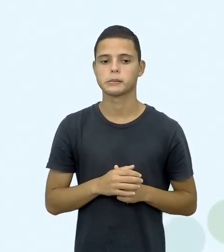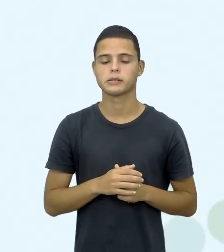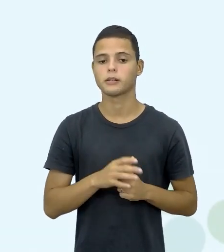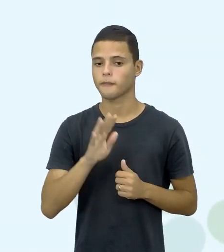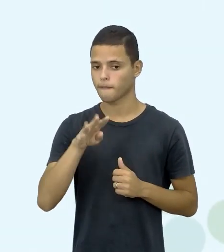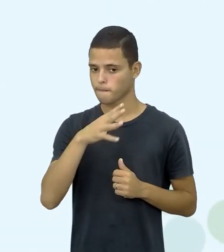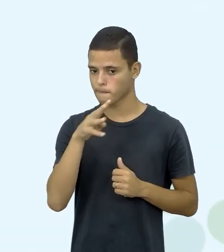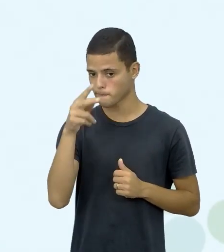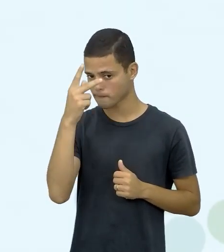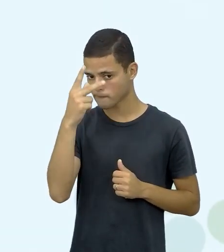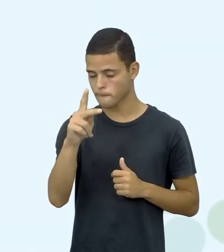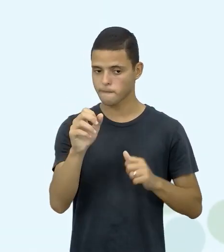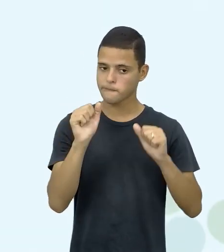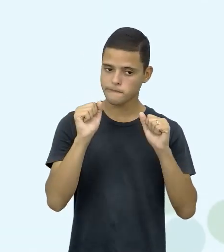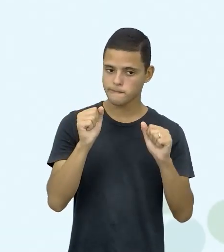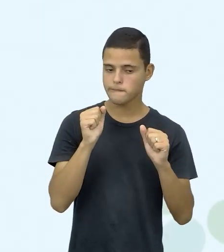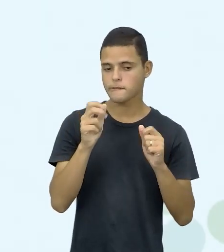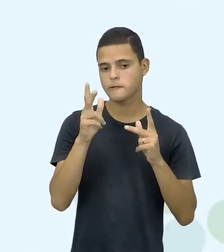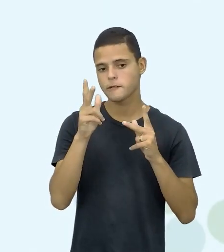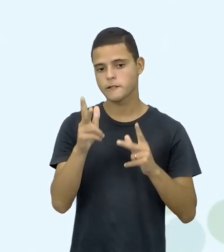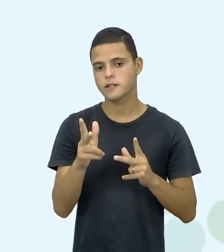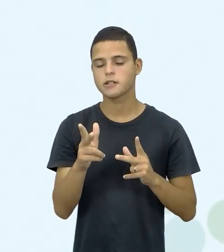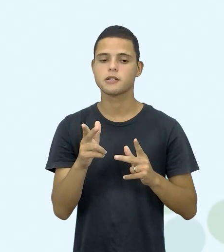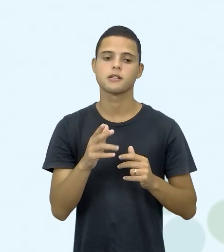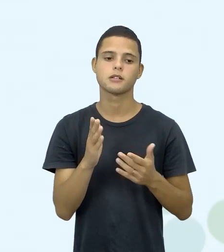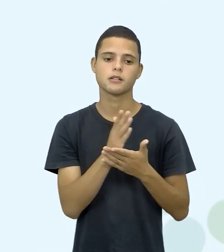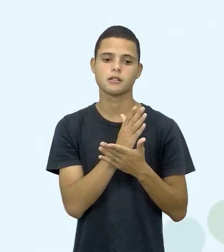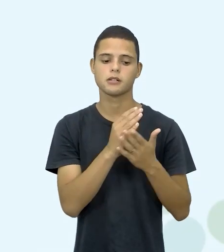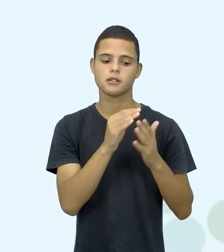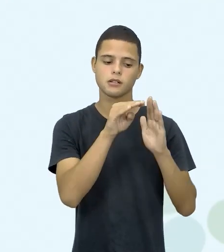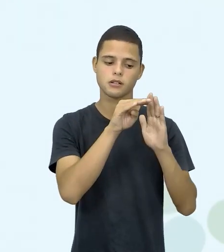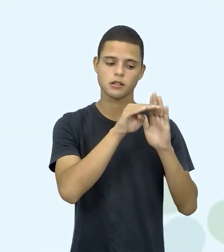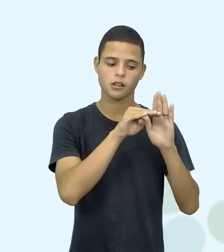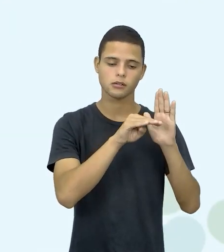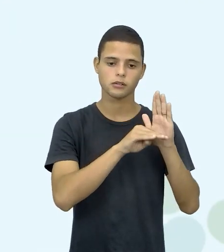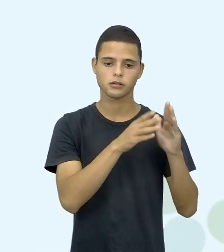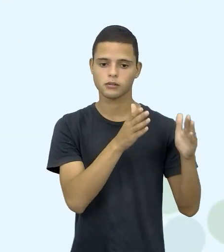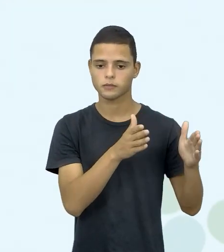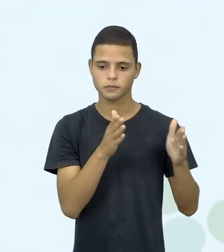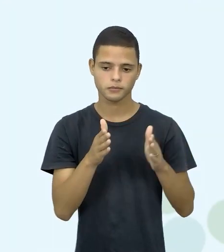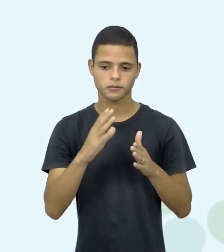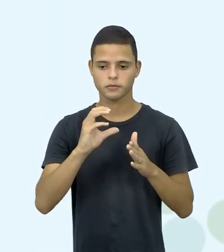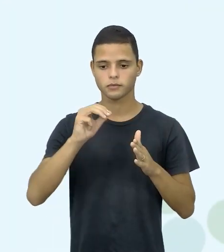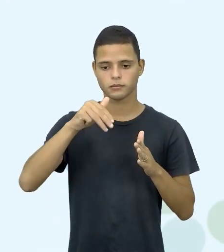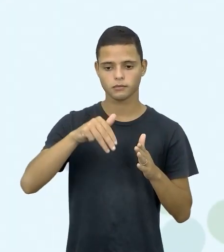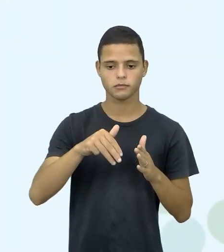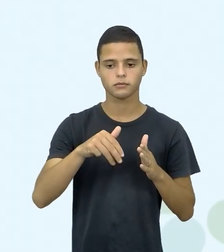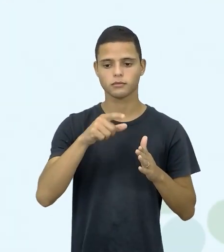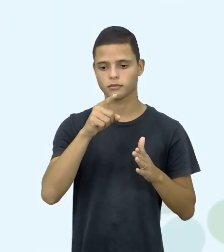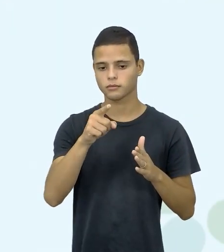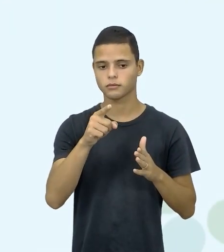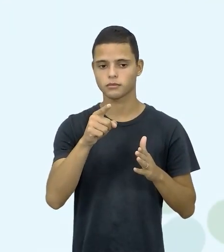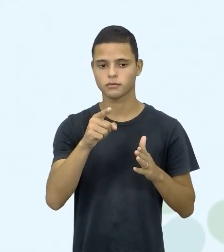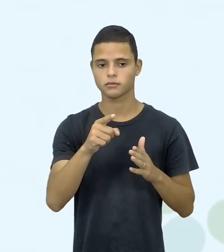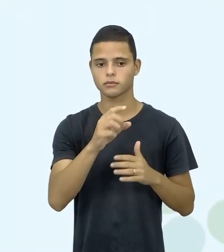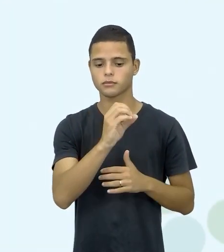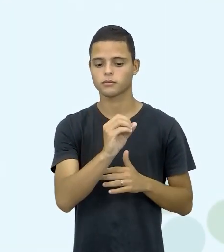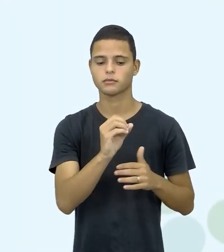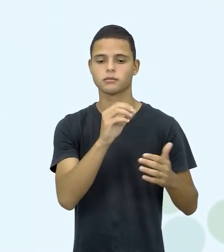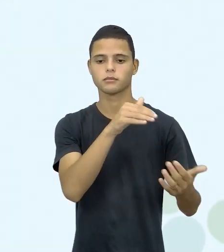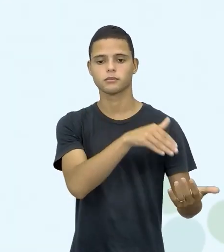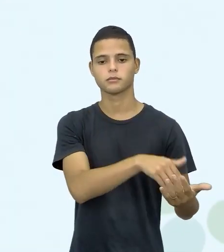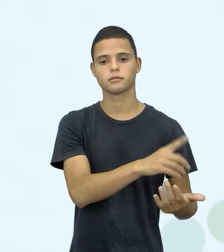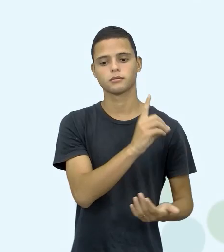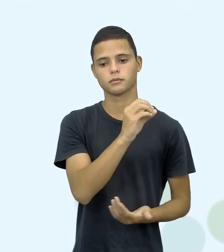de vocês, vocês podem fazer algo assim, ó. Os espaços serão dados em centímetros, né? E aí vocês vão contar do 0 até os